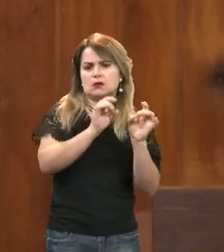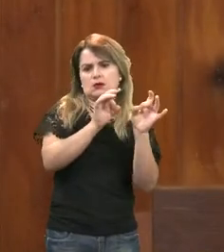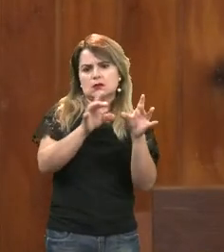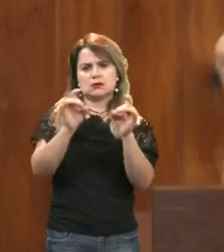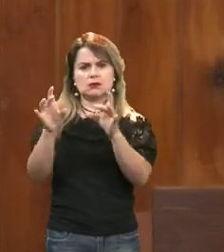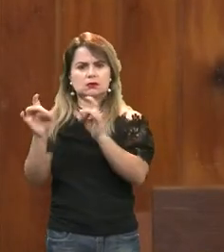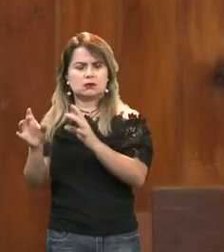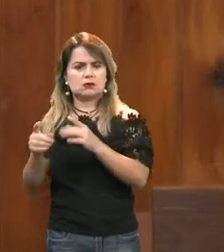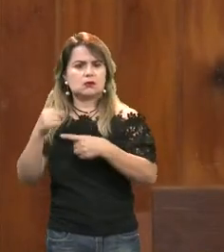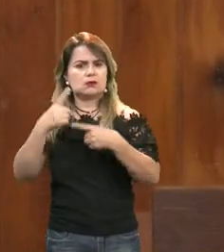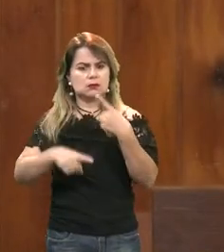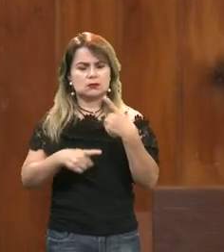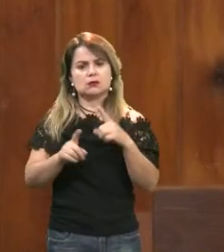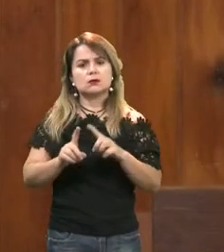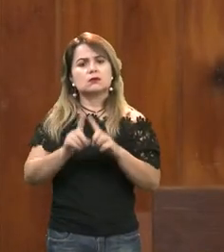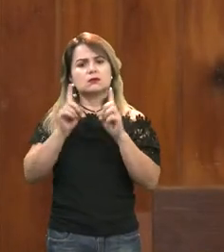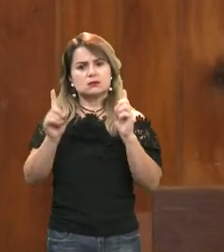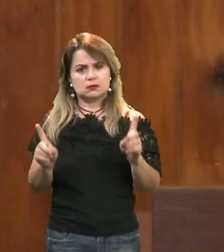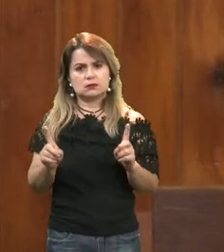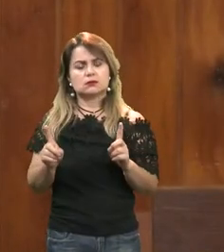Mas ficam excetuados